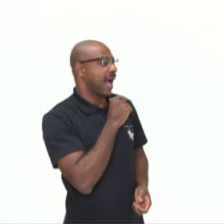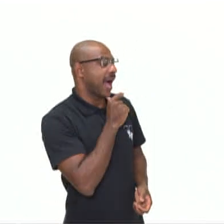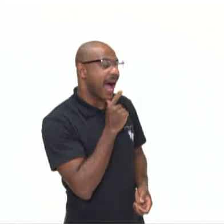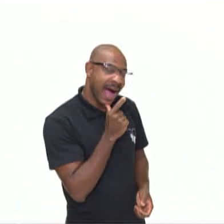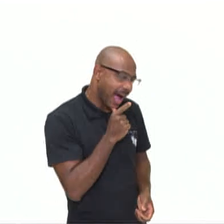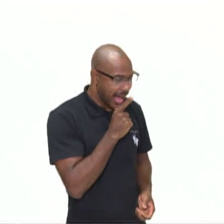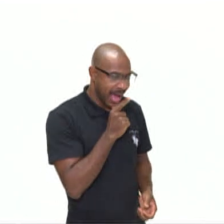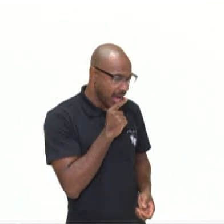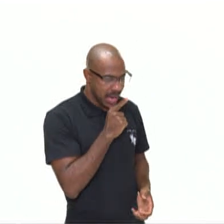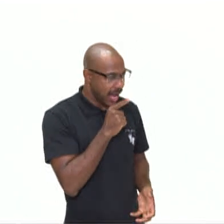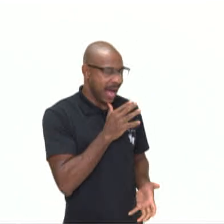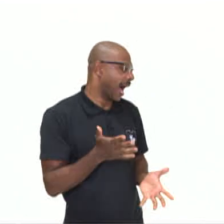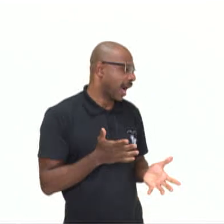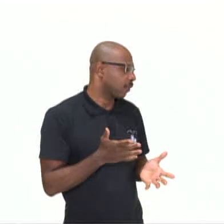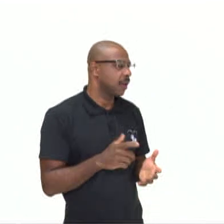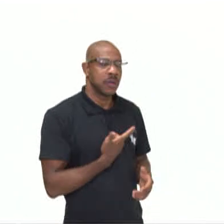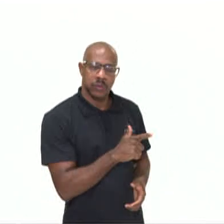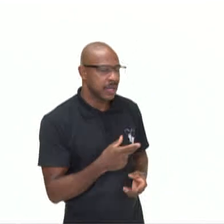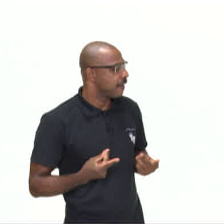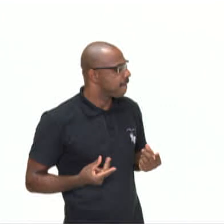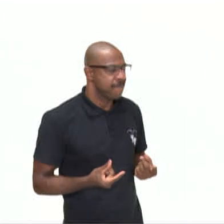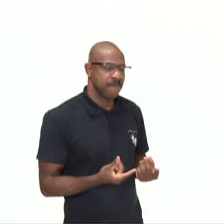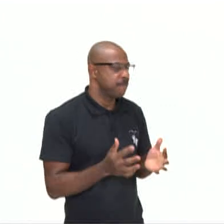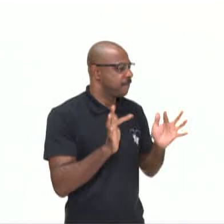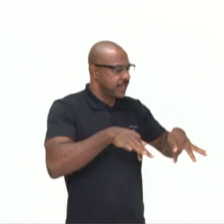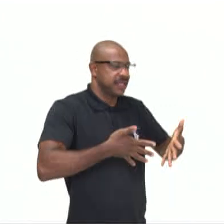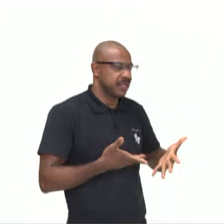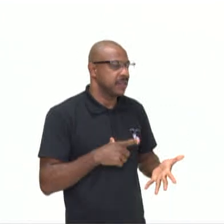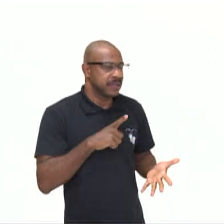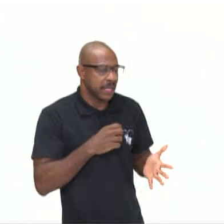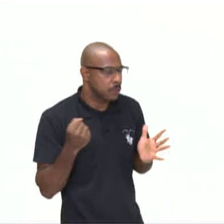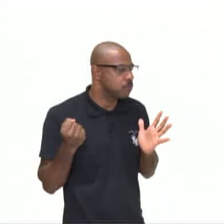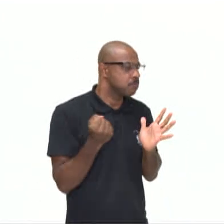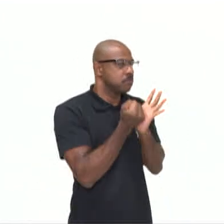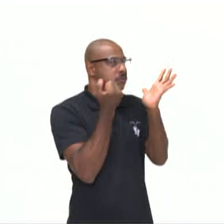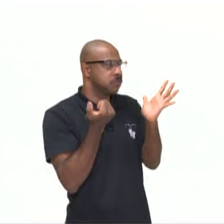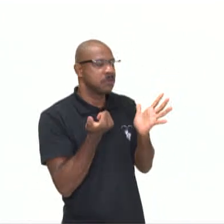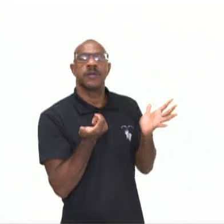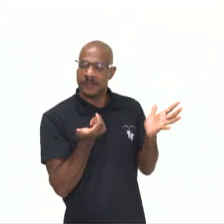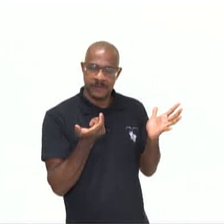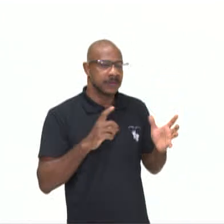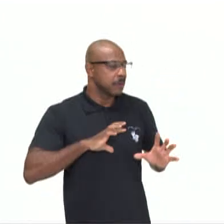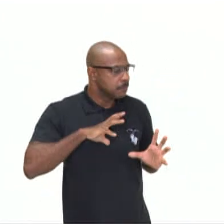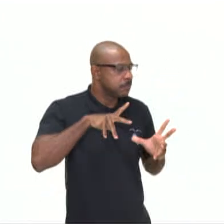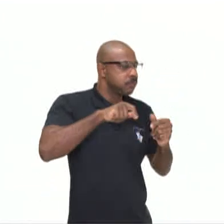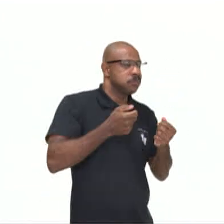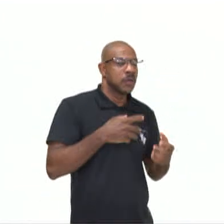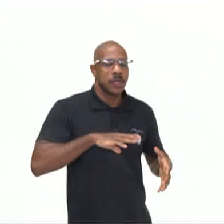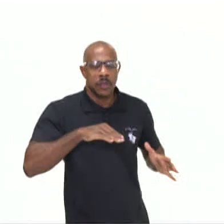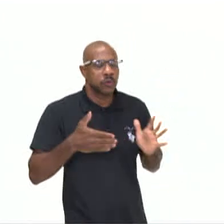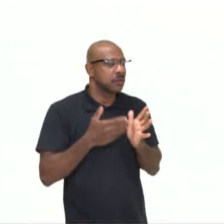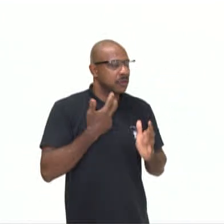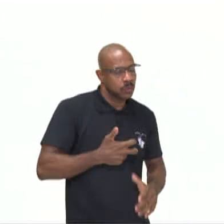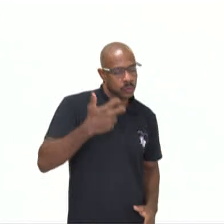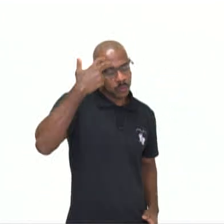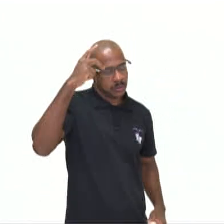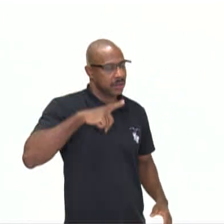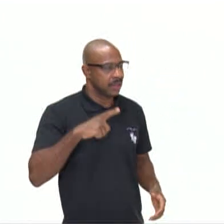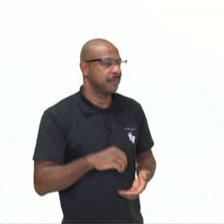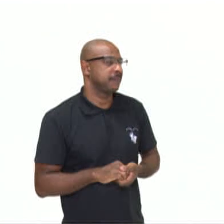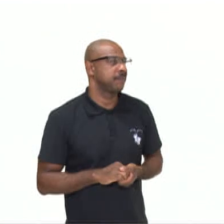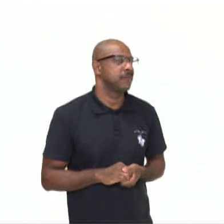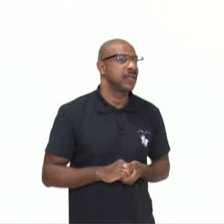motivo infinito para criar histórias e tem o valor simbólico que é transversal a todas as culturas em